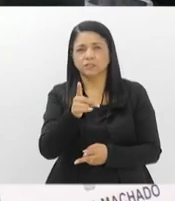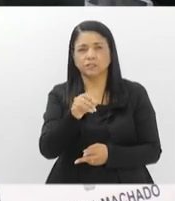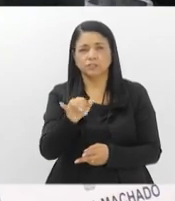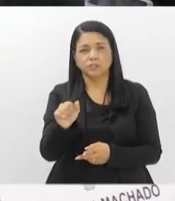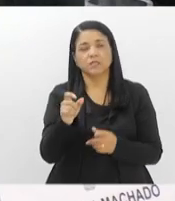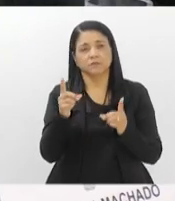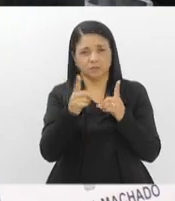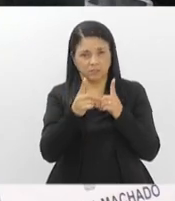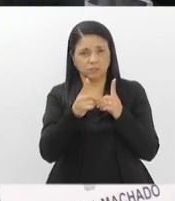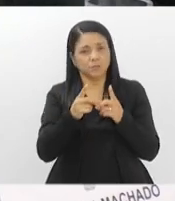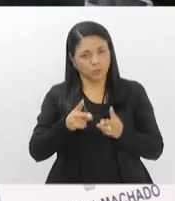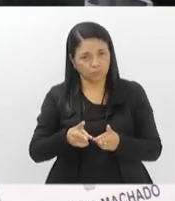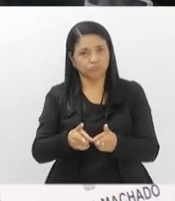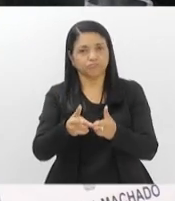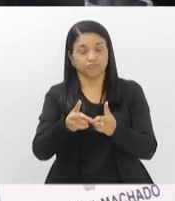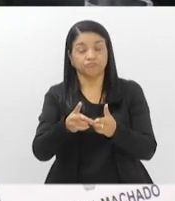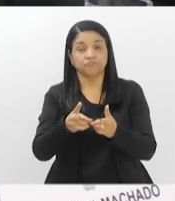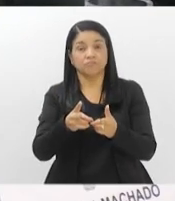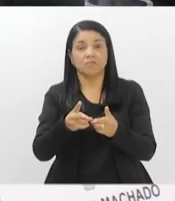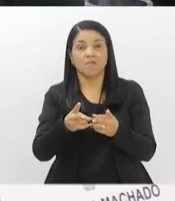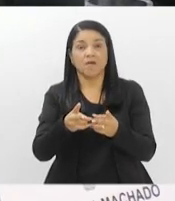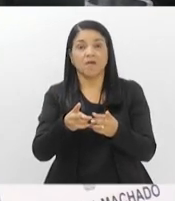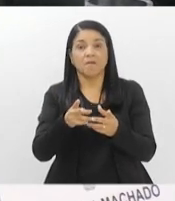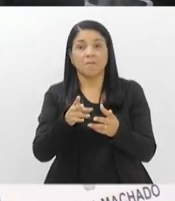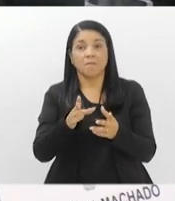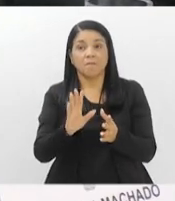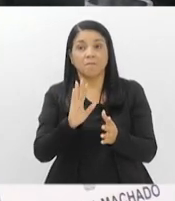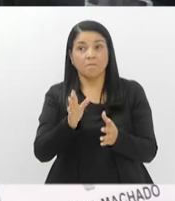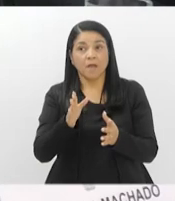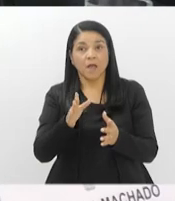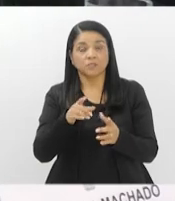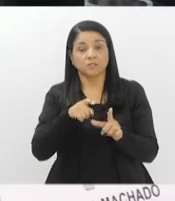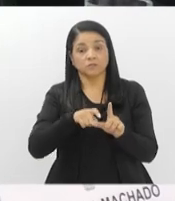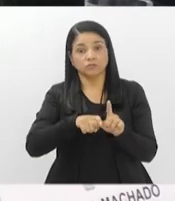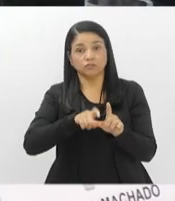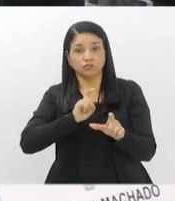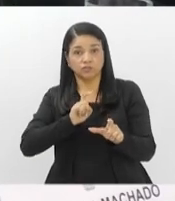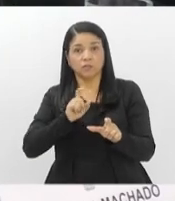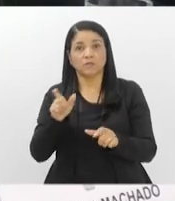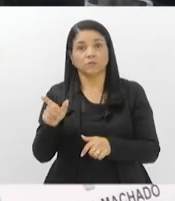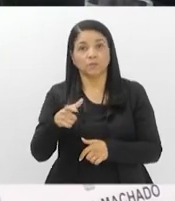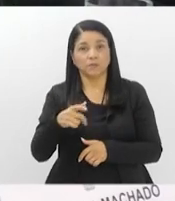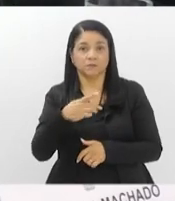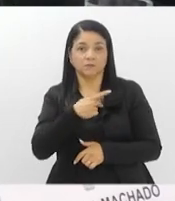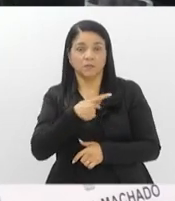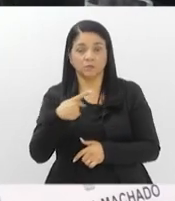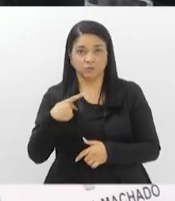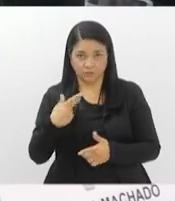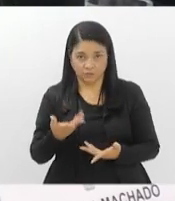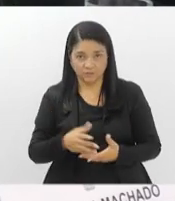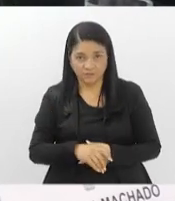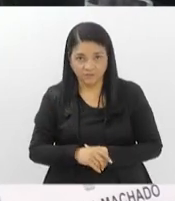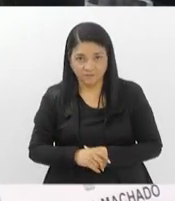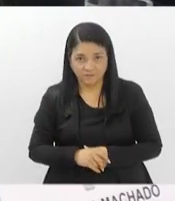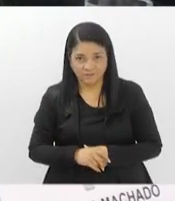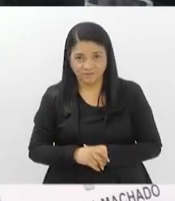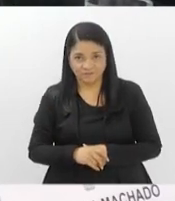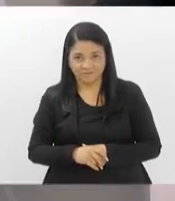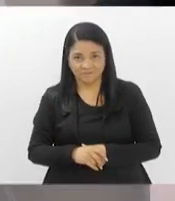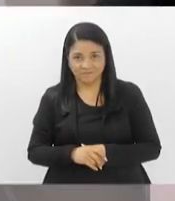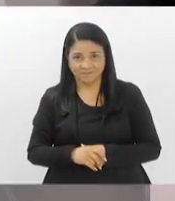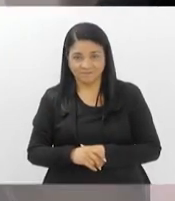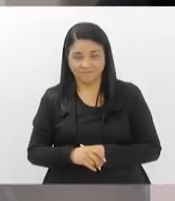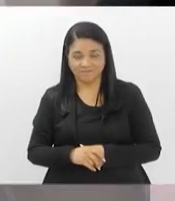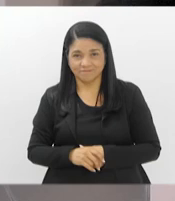o atendimento mas já tendo sido desligada do plano de saúde então